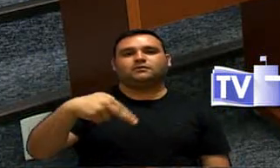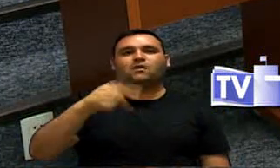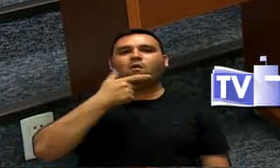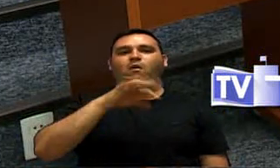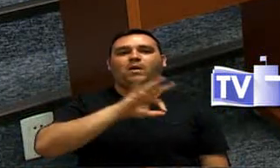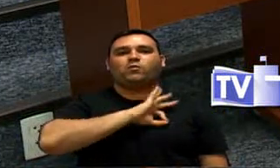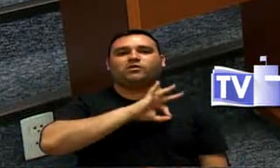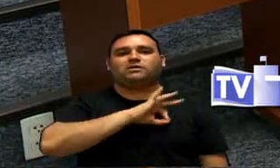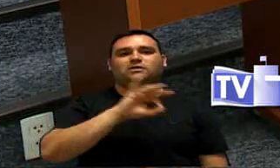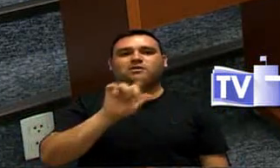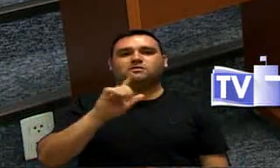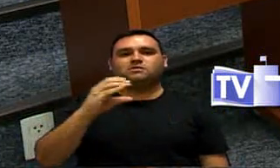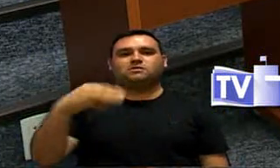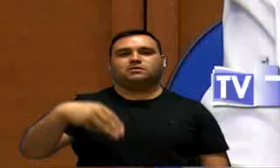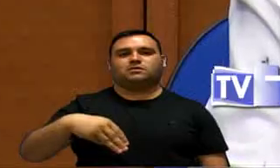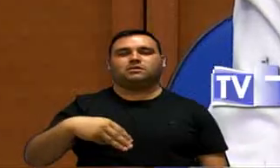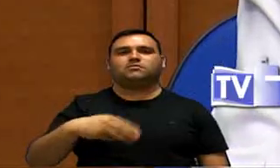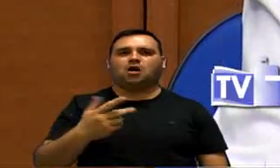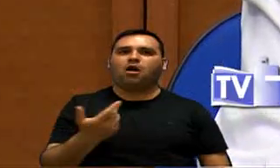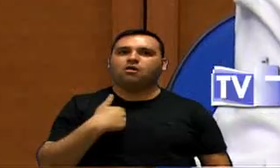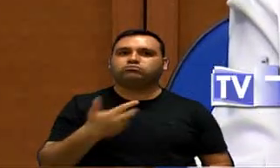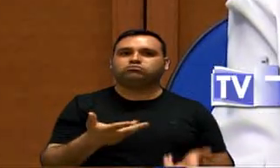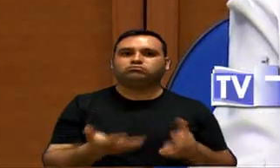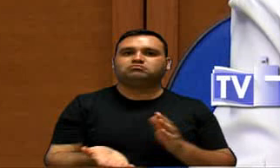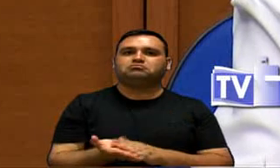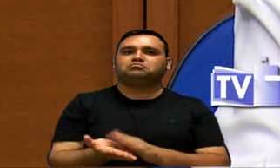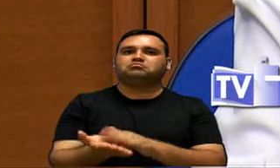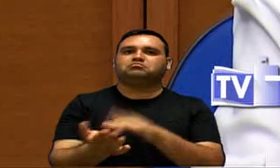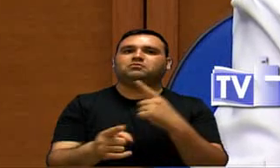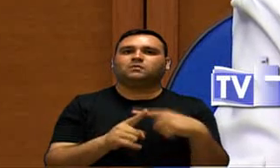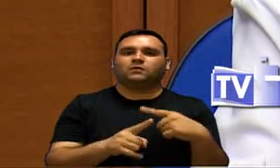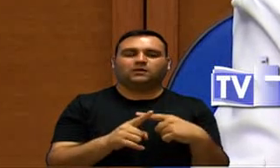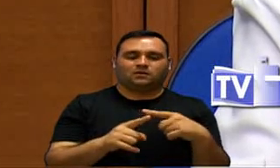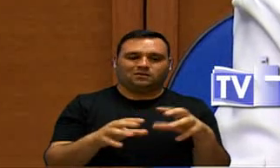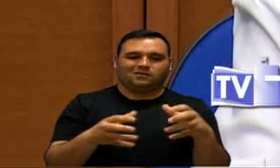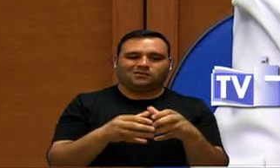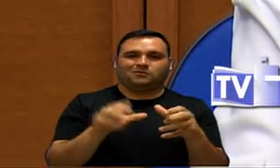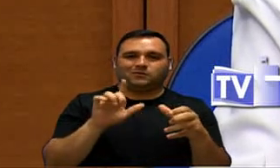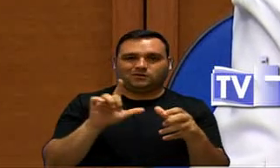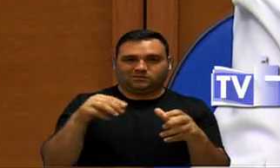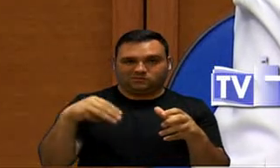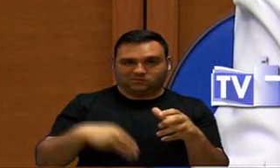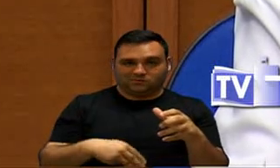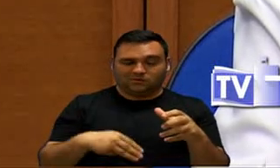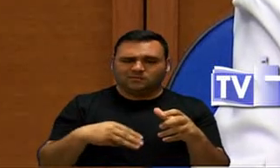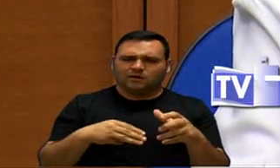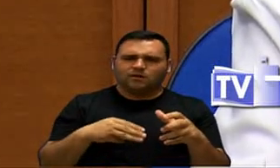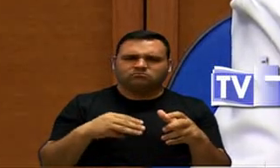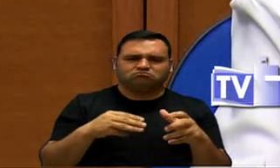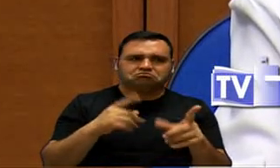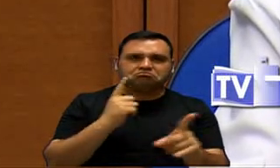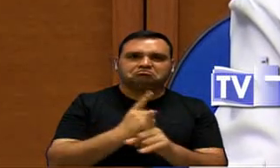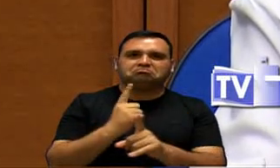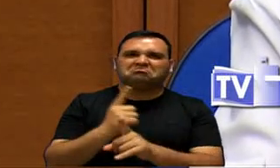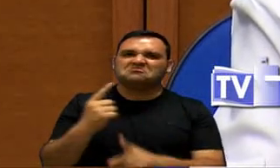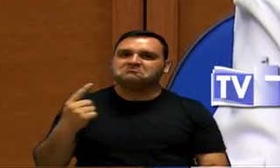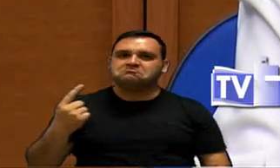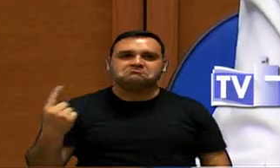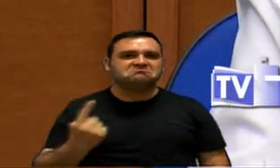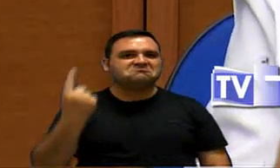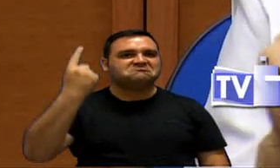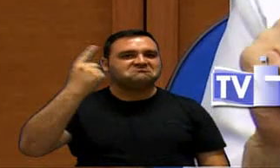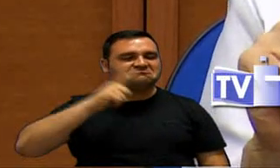Municipal. E é um elogio, porque a Guarda Municipal tem feito ações assim que são